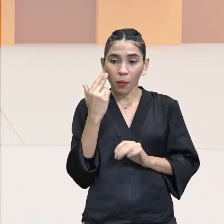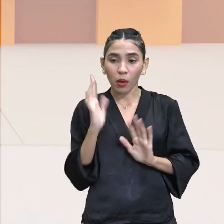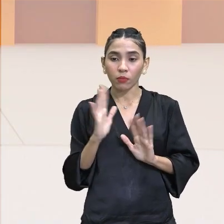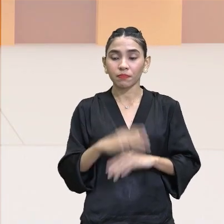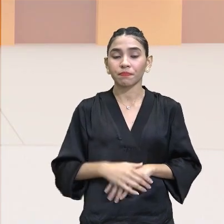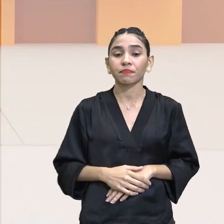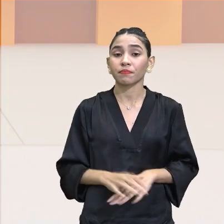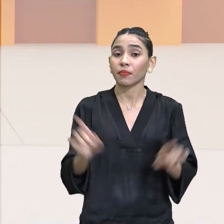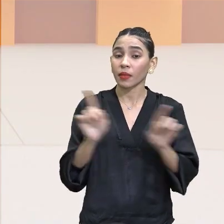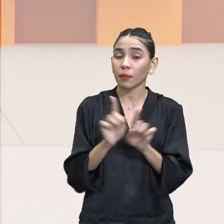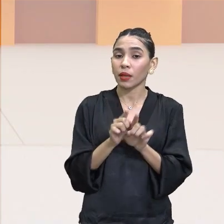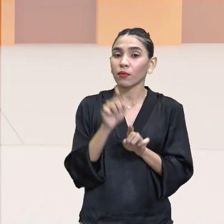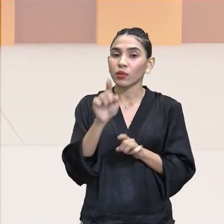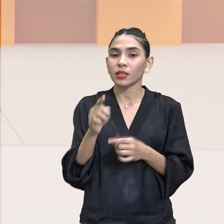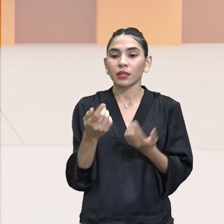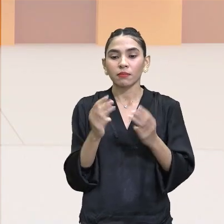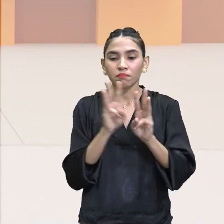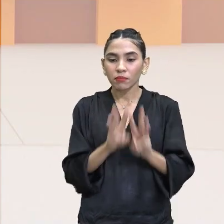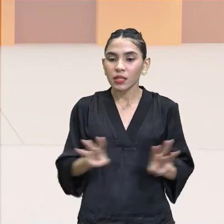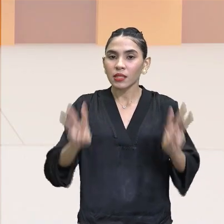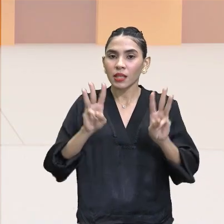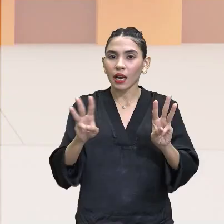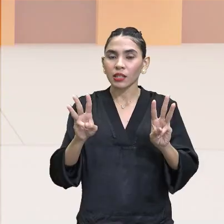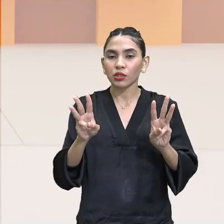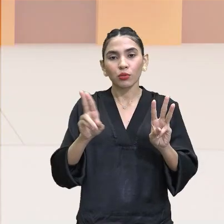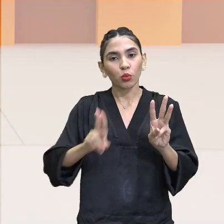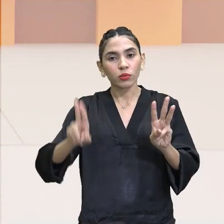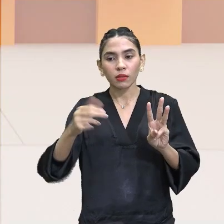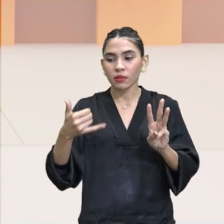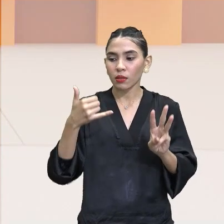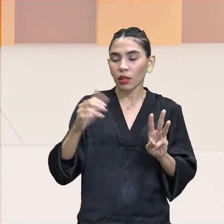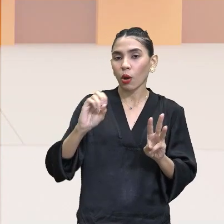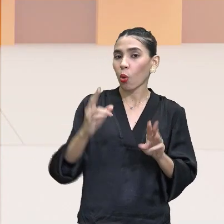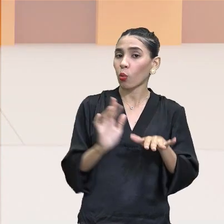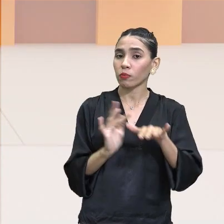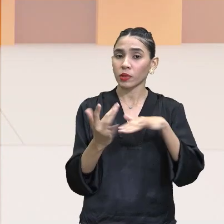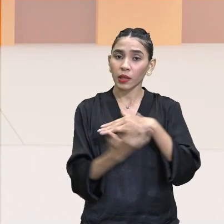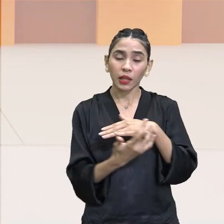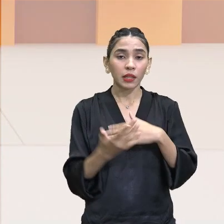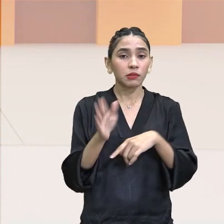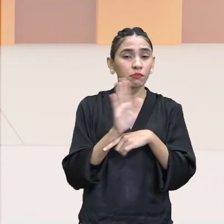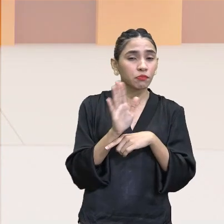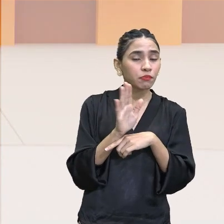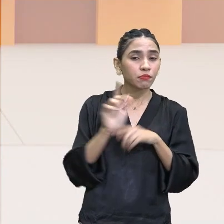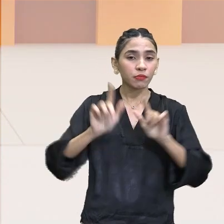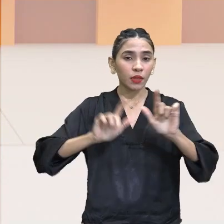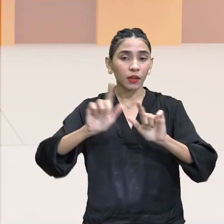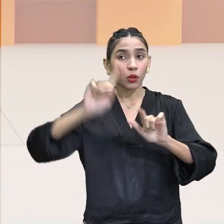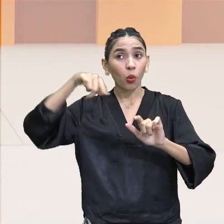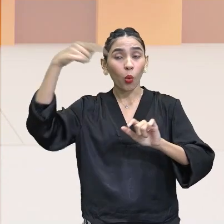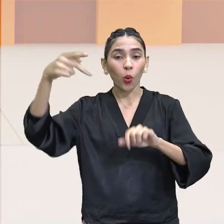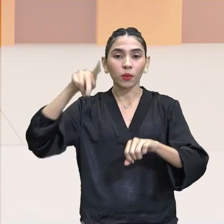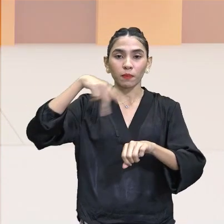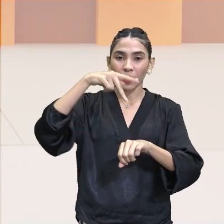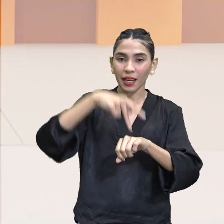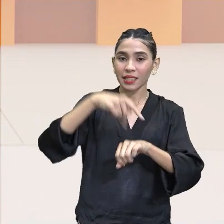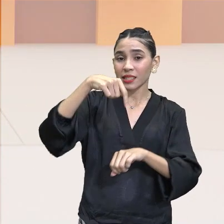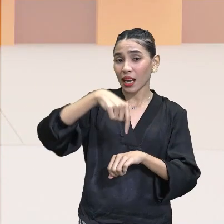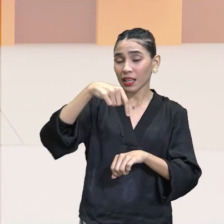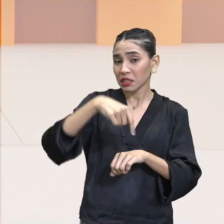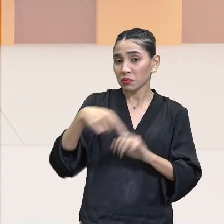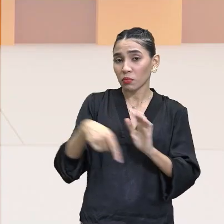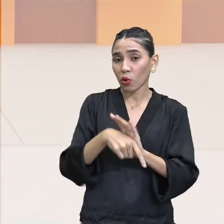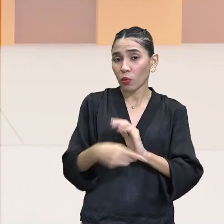a gente pode acessar um site pelo celular ou pela internet, assistir um programa de televisão de outro país, aqui no nosso